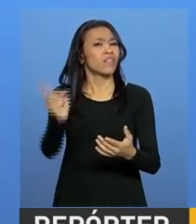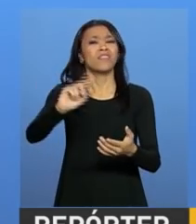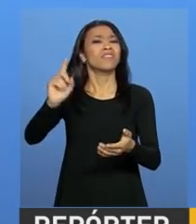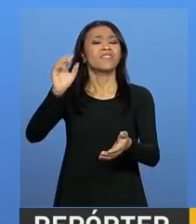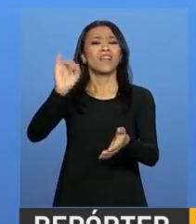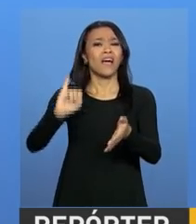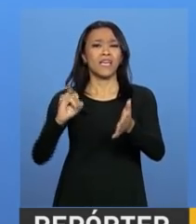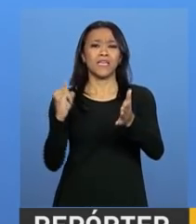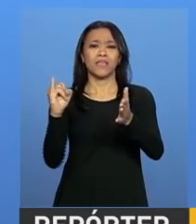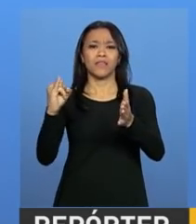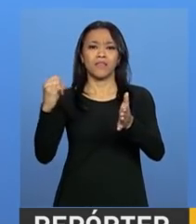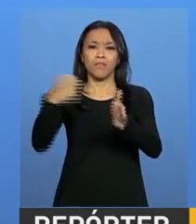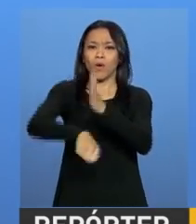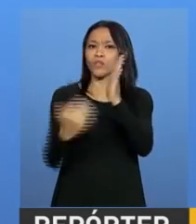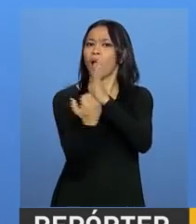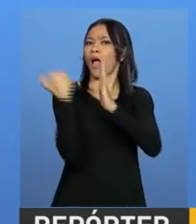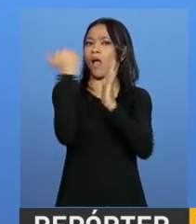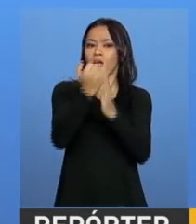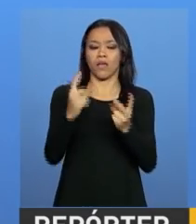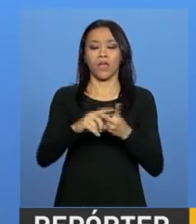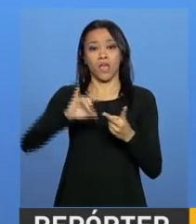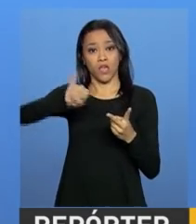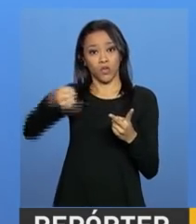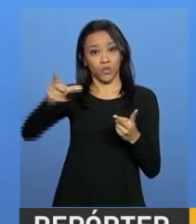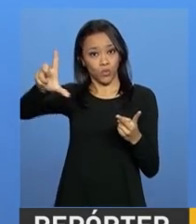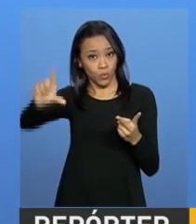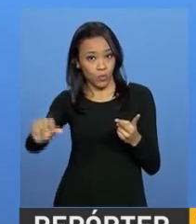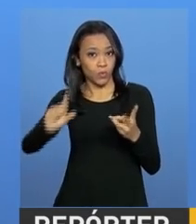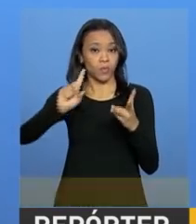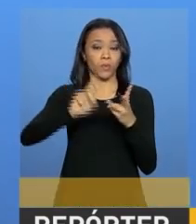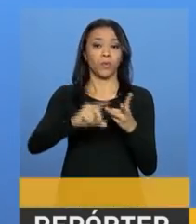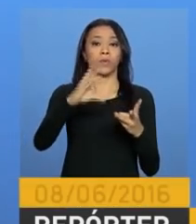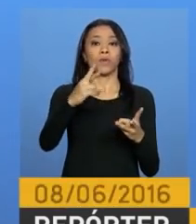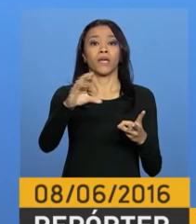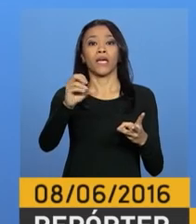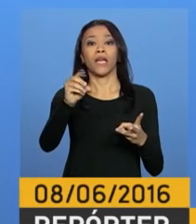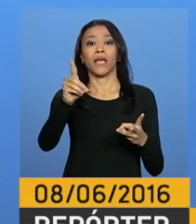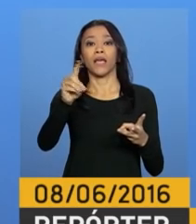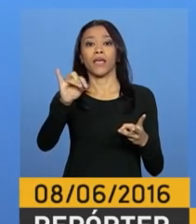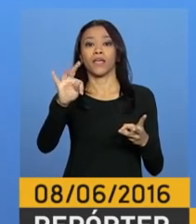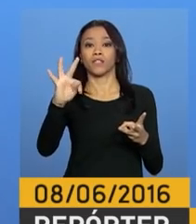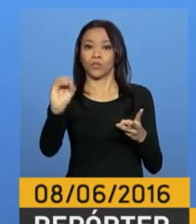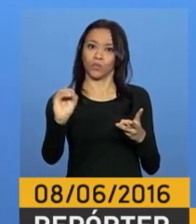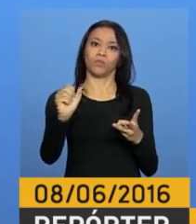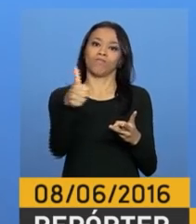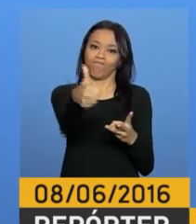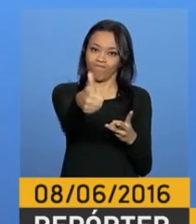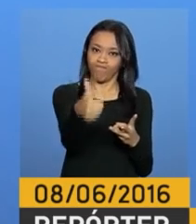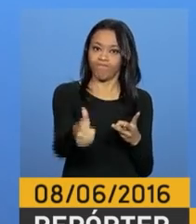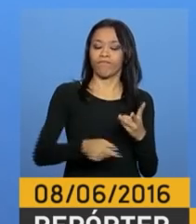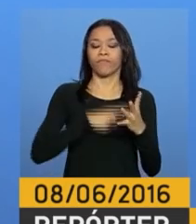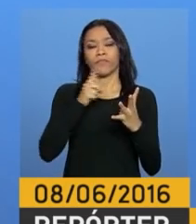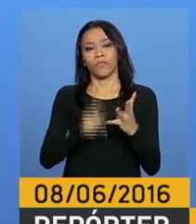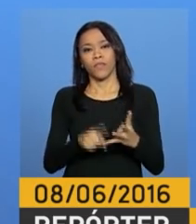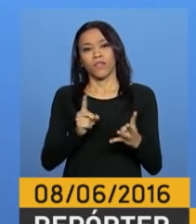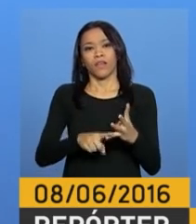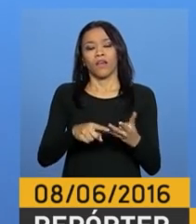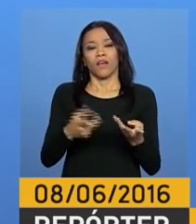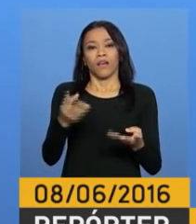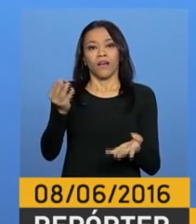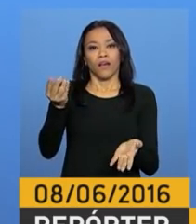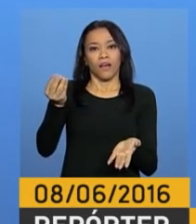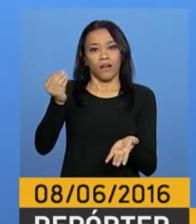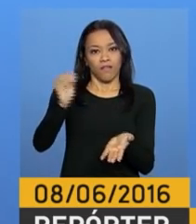a redução de juros o crédito a o desengo das dos investimentos